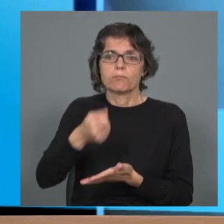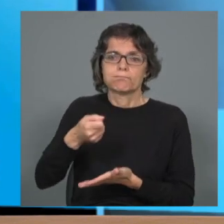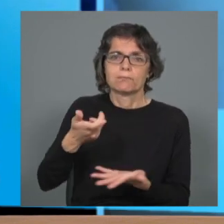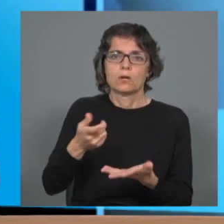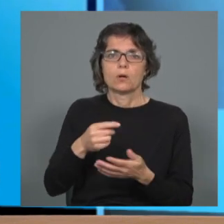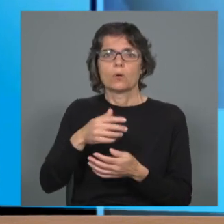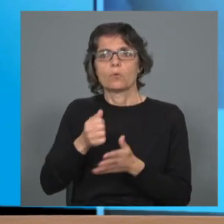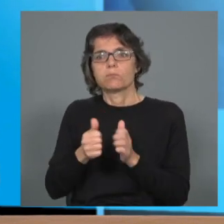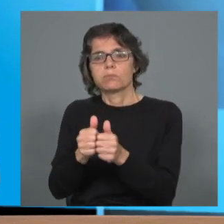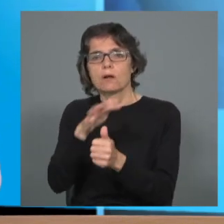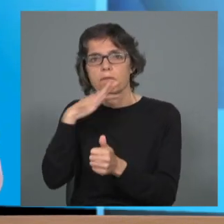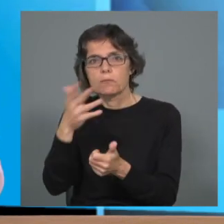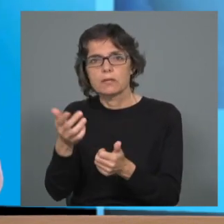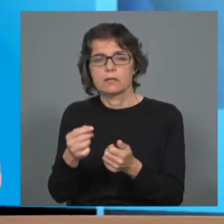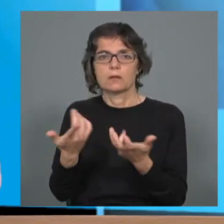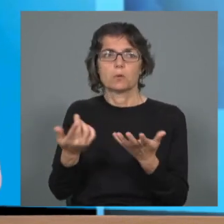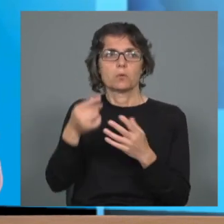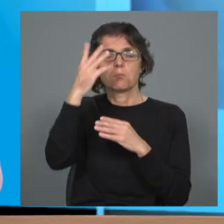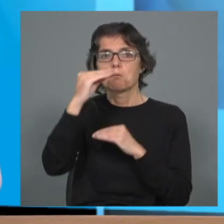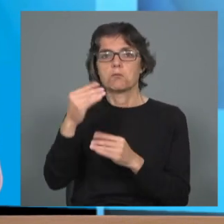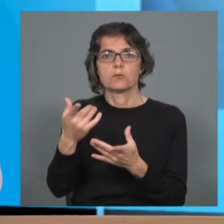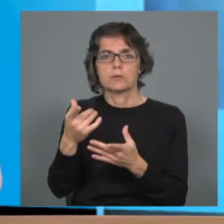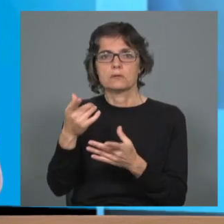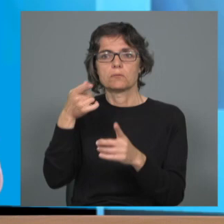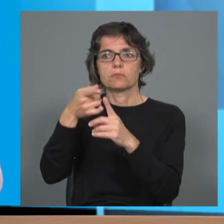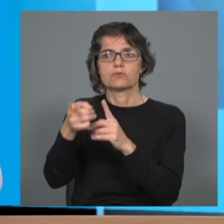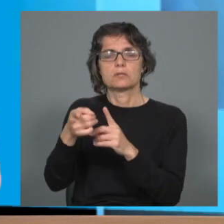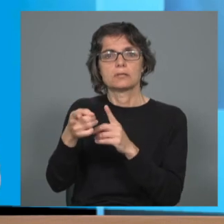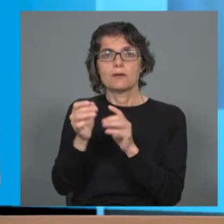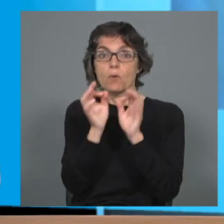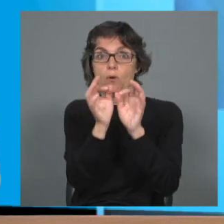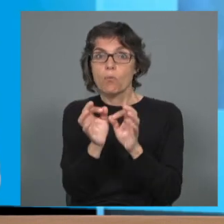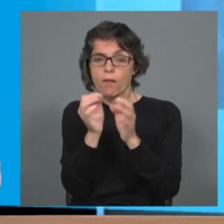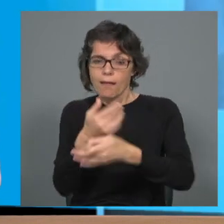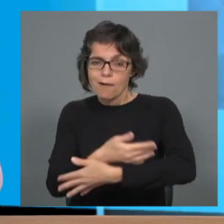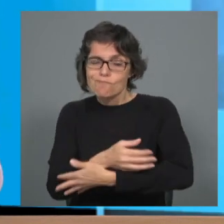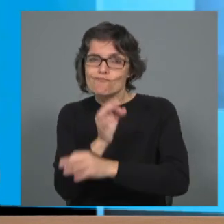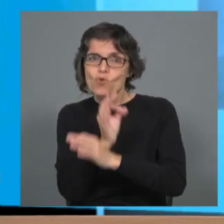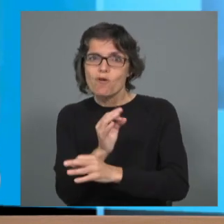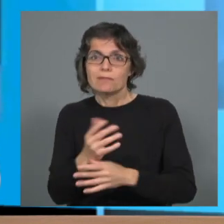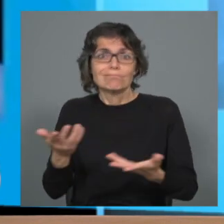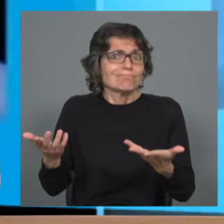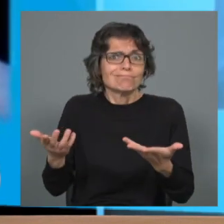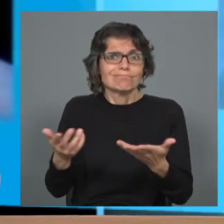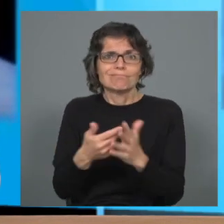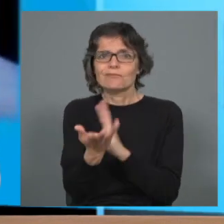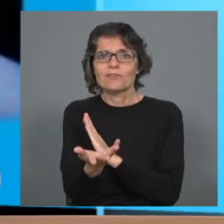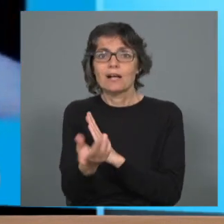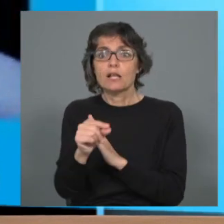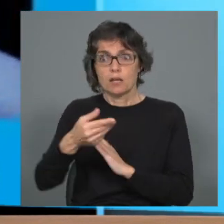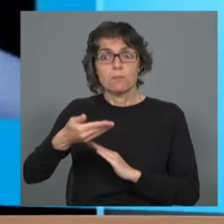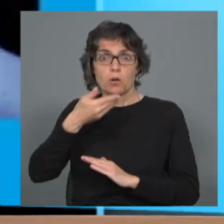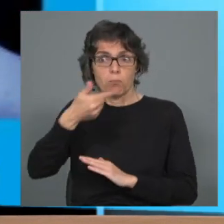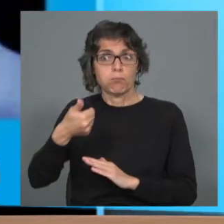acompanhamento de família, uma formação para saber tomar bem conta do seu bebê. Pode ser, em último caso, um pedido de